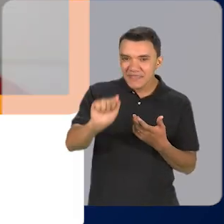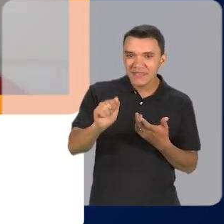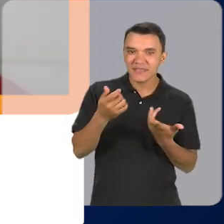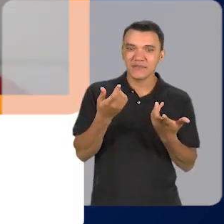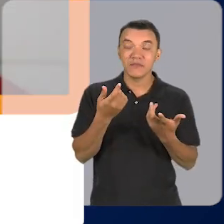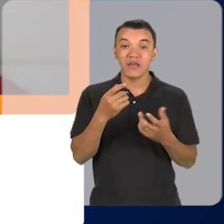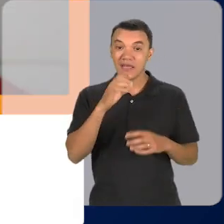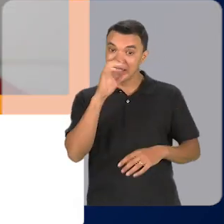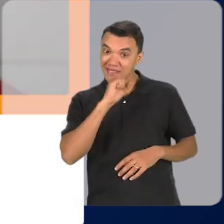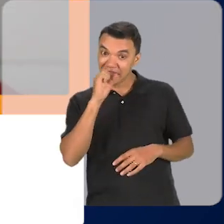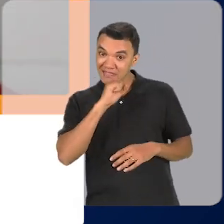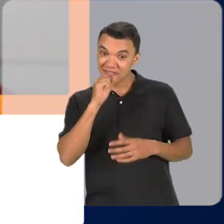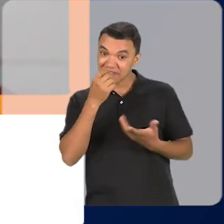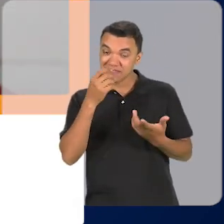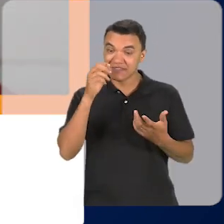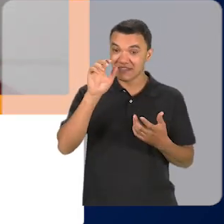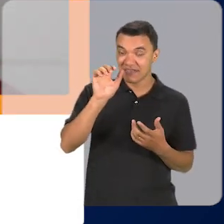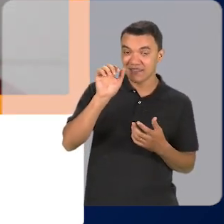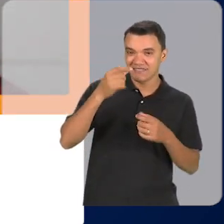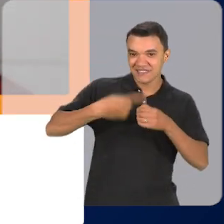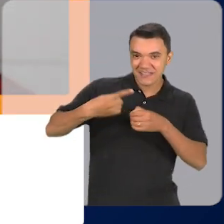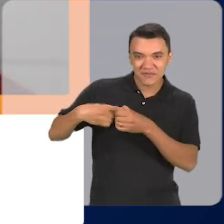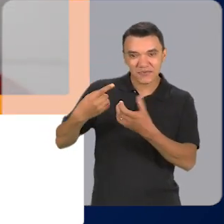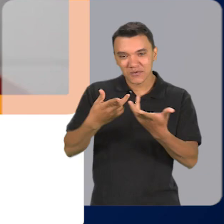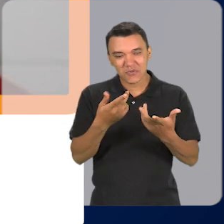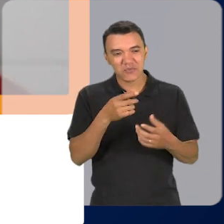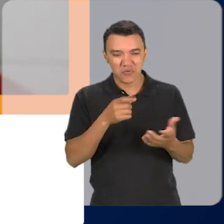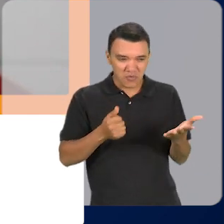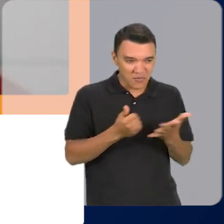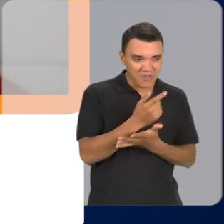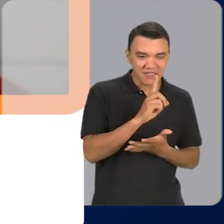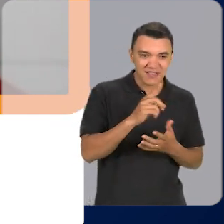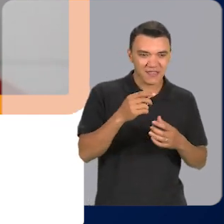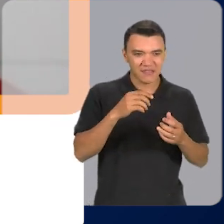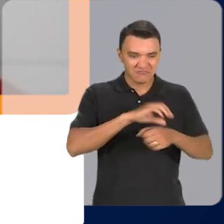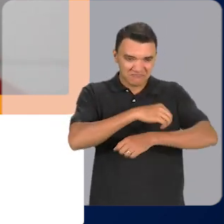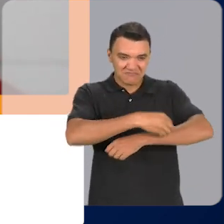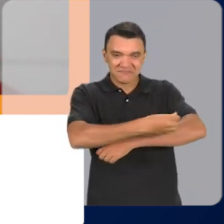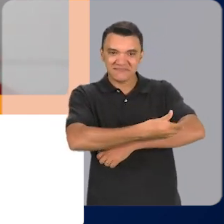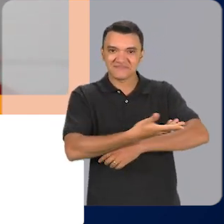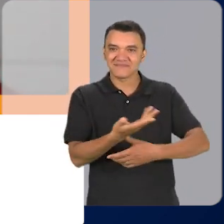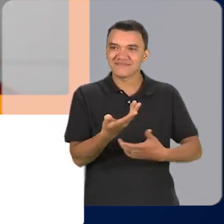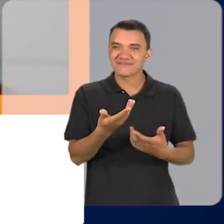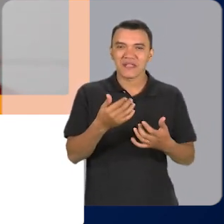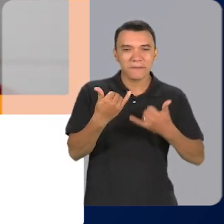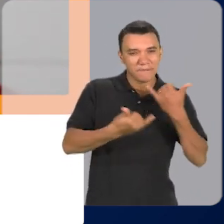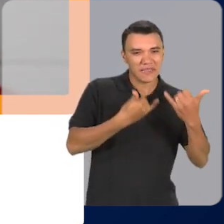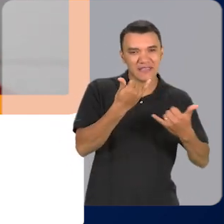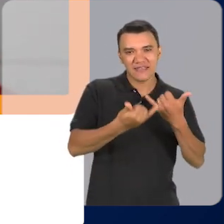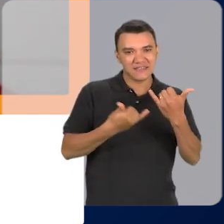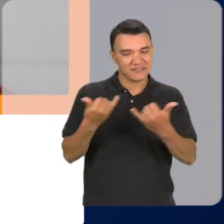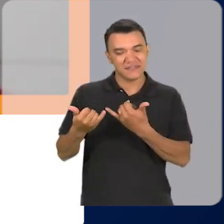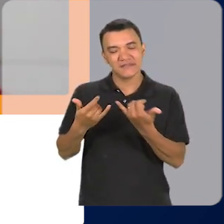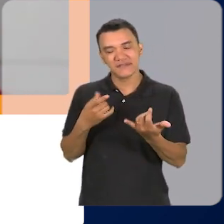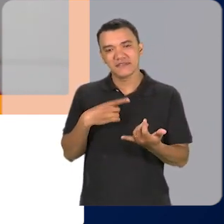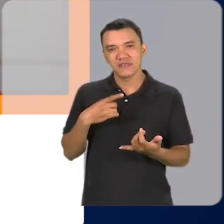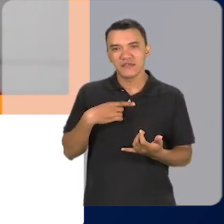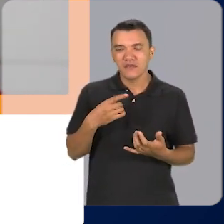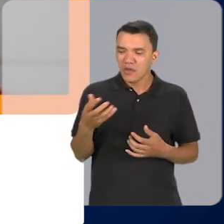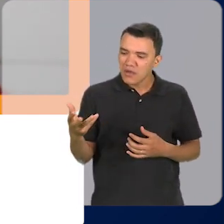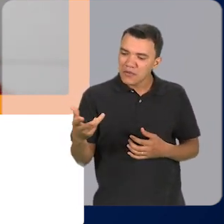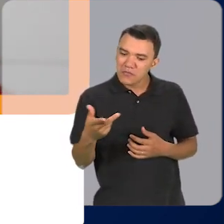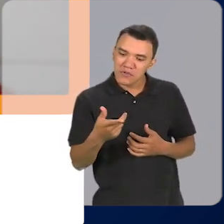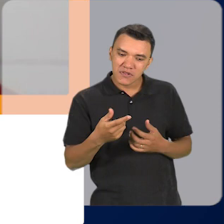curuba. Então, além da persuasão para vender, ainda tinha a verve